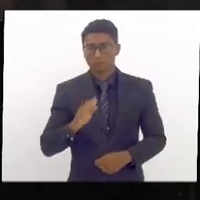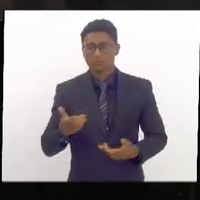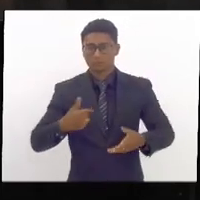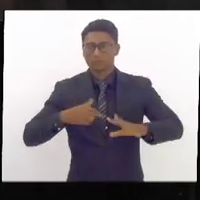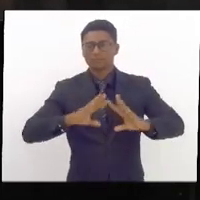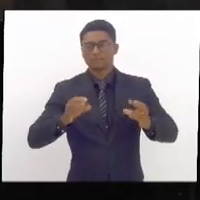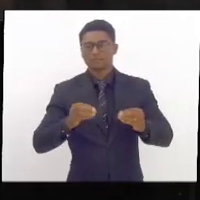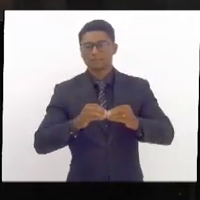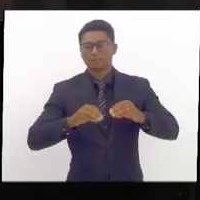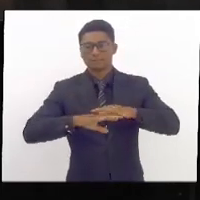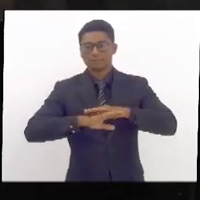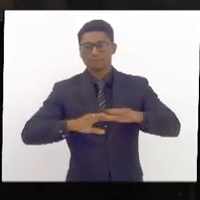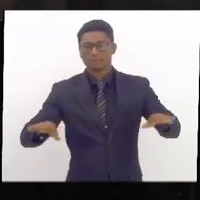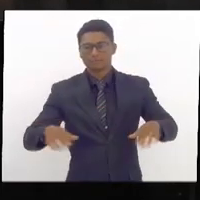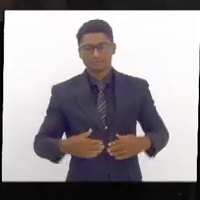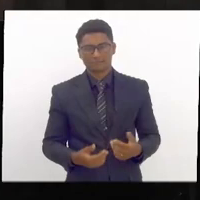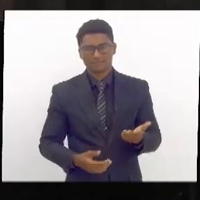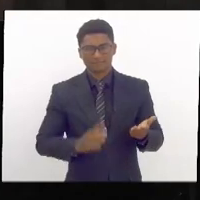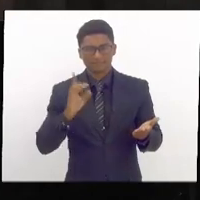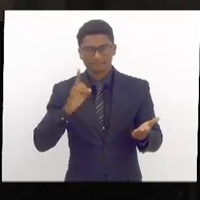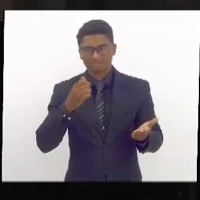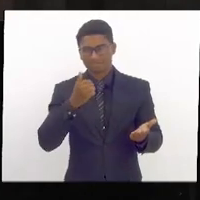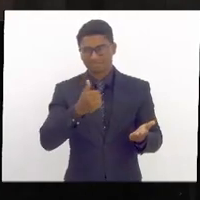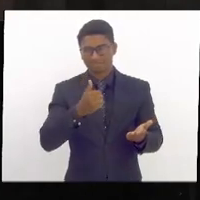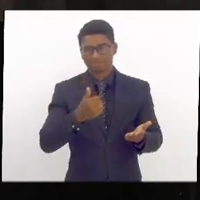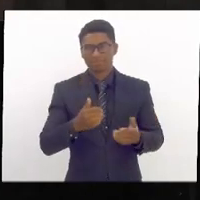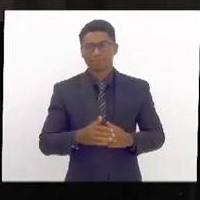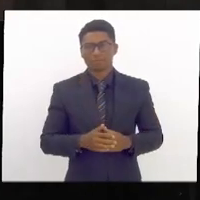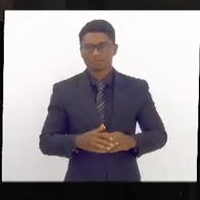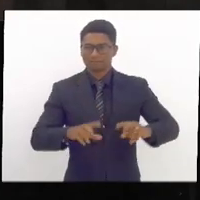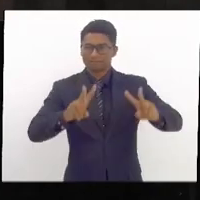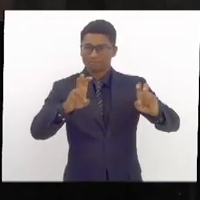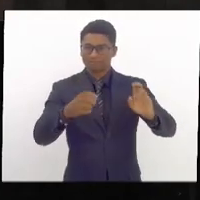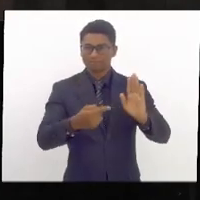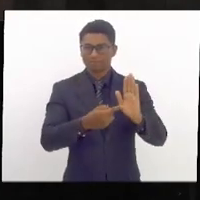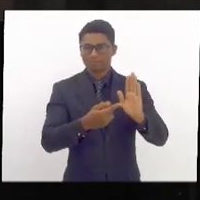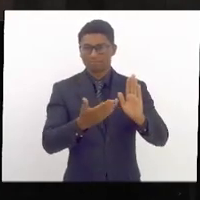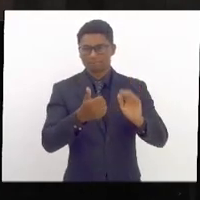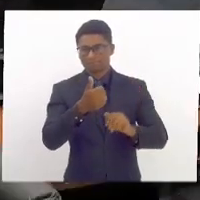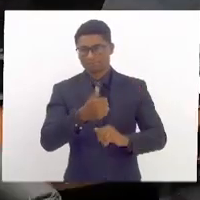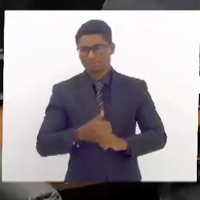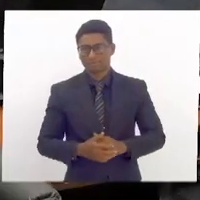minhas considerações, nobre deputada, a respeito desta matéria.